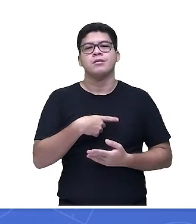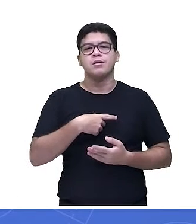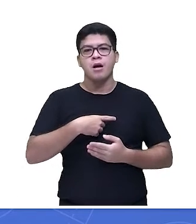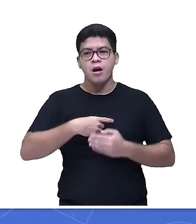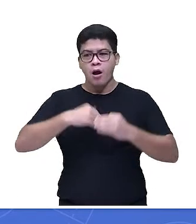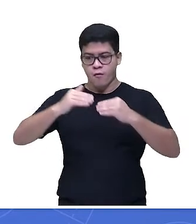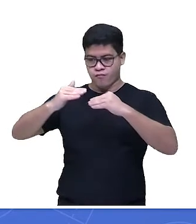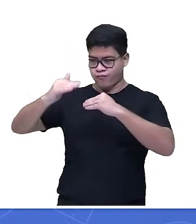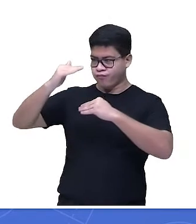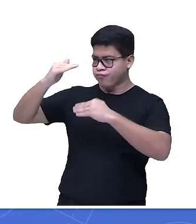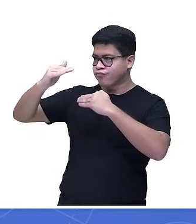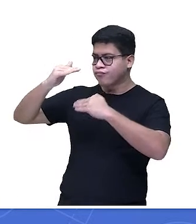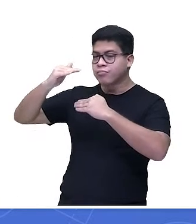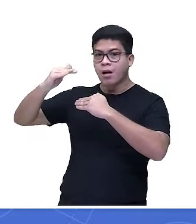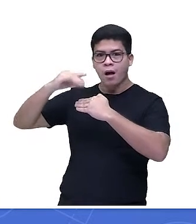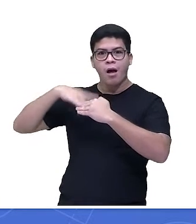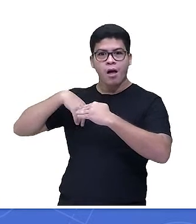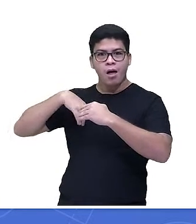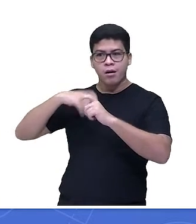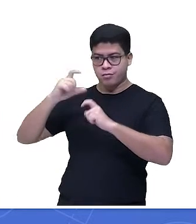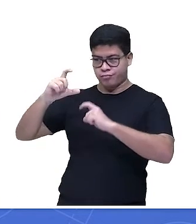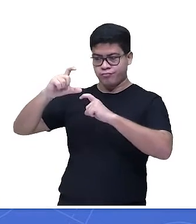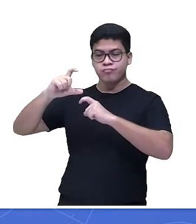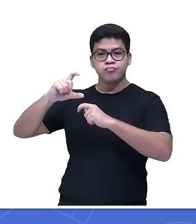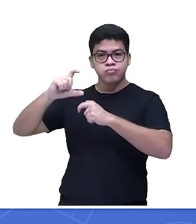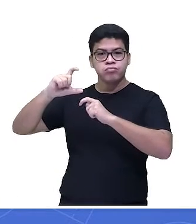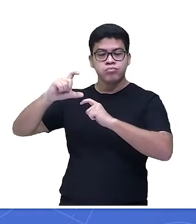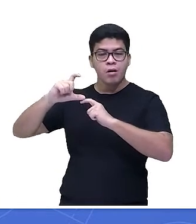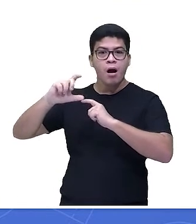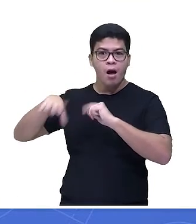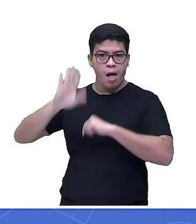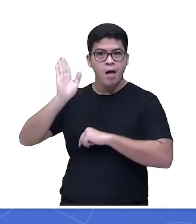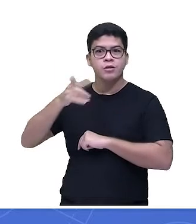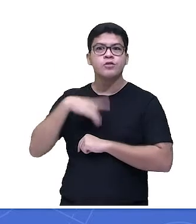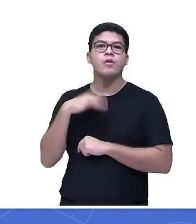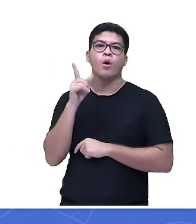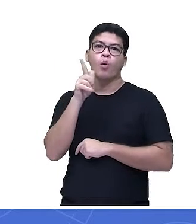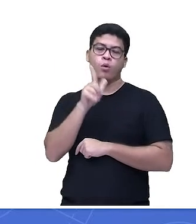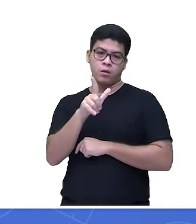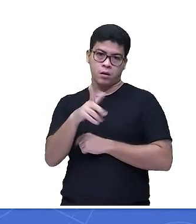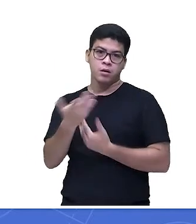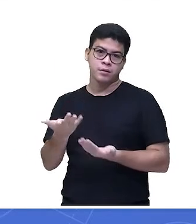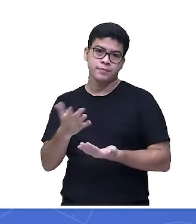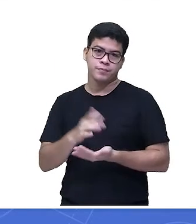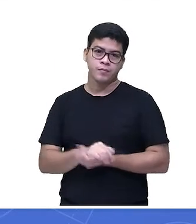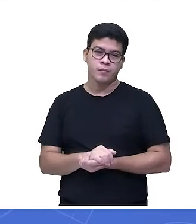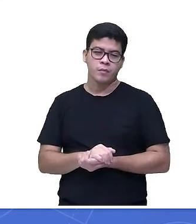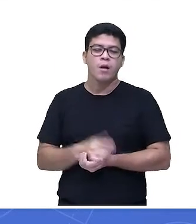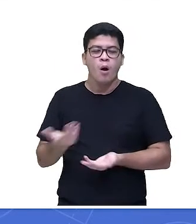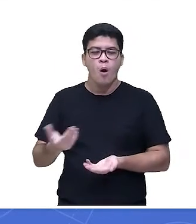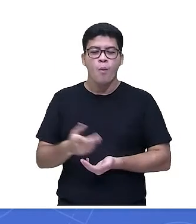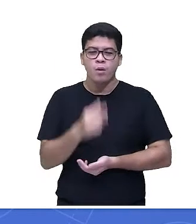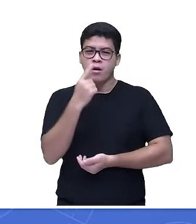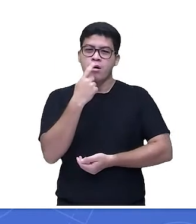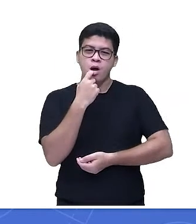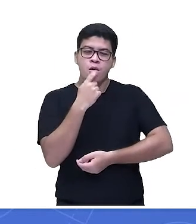separação, a gente vai ver os componentes, tá? Aí, por exemplo, no caso do sangue, a